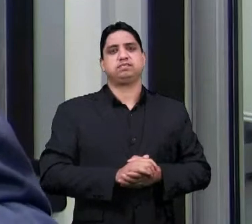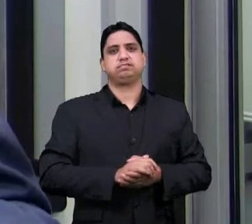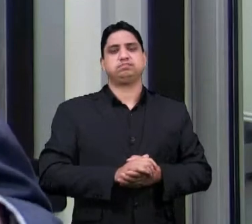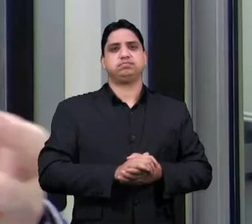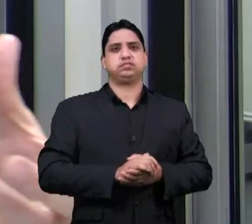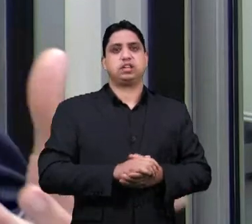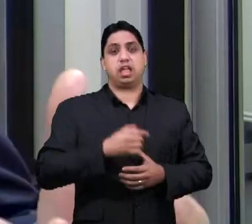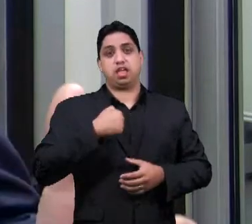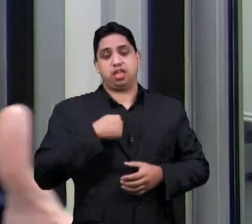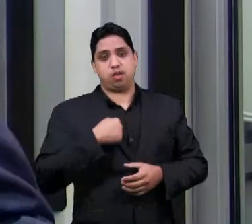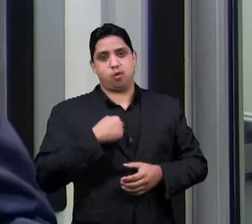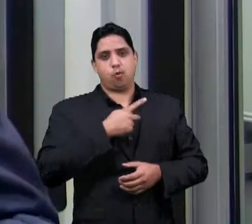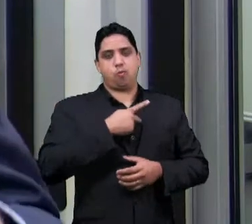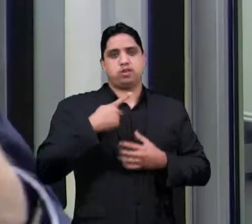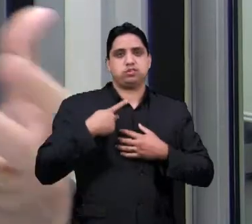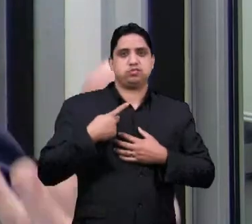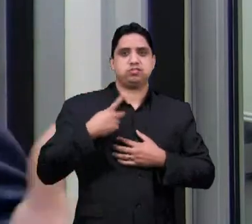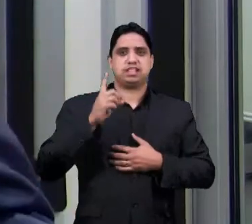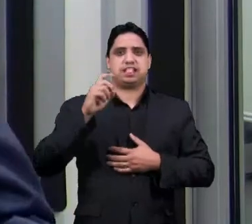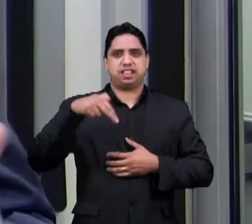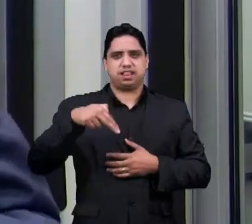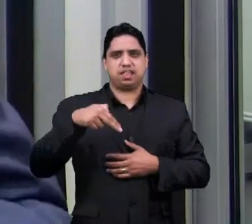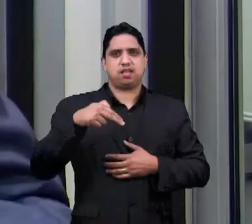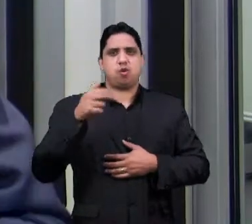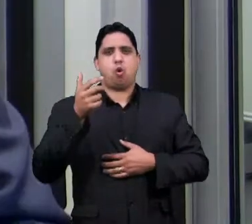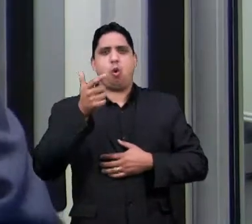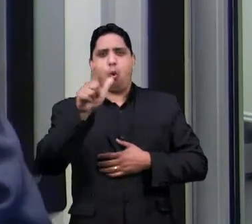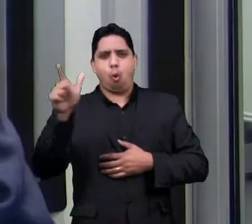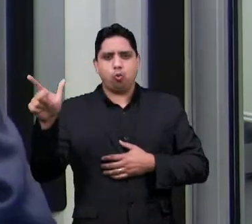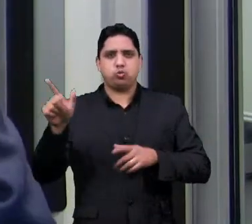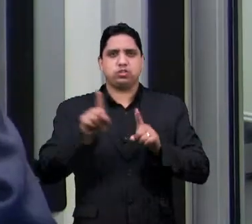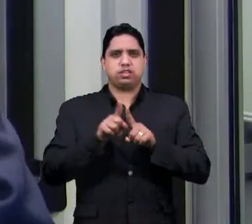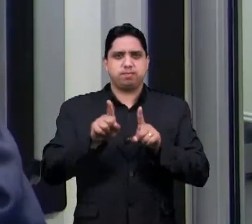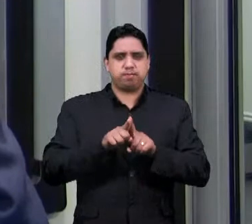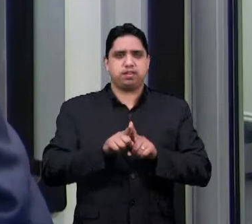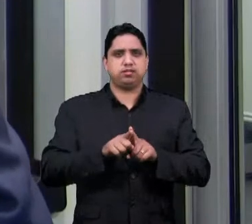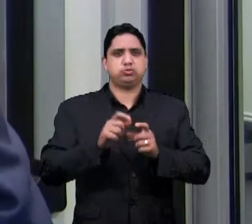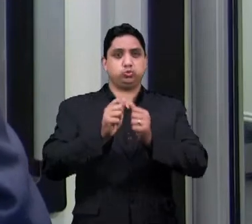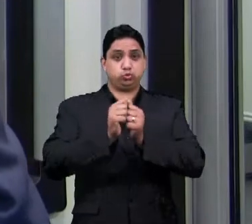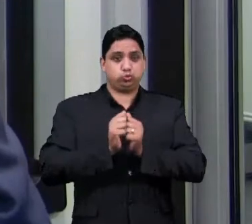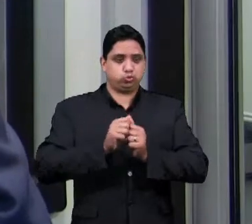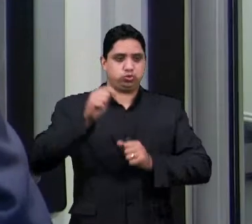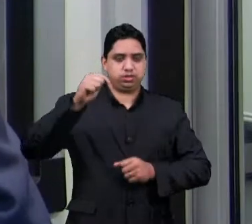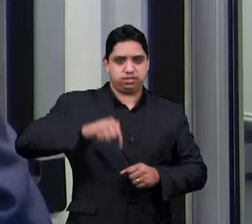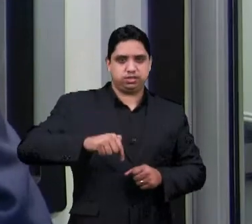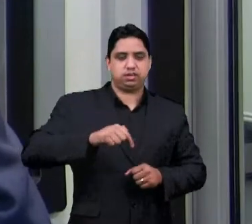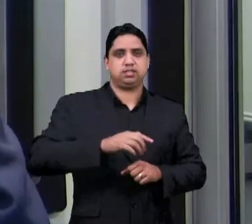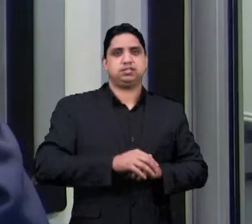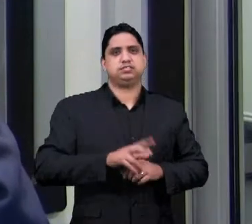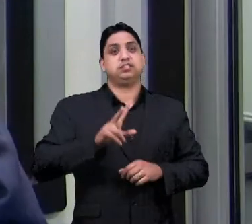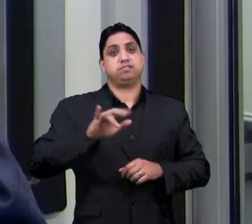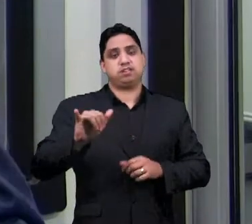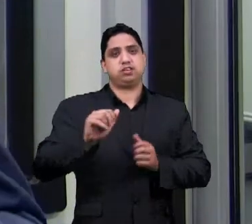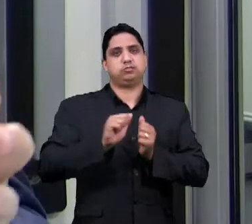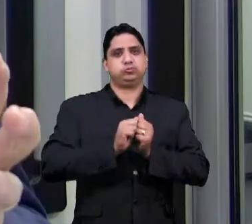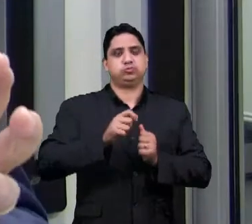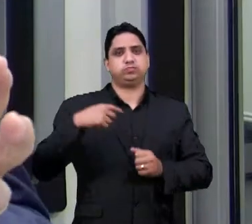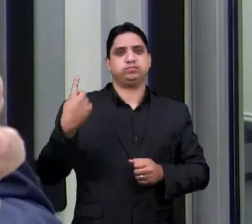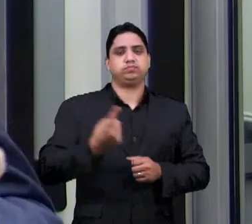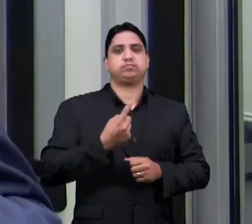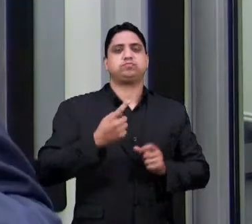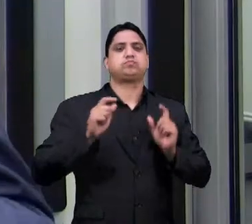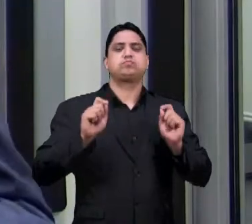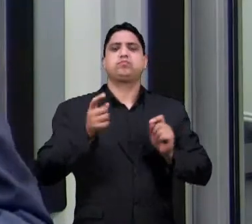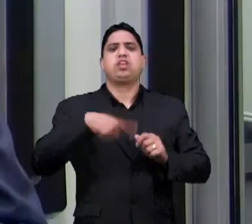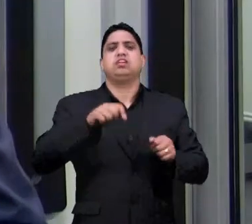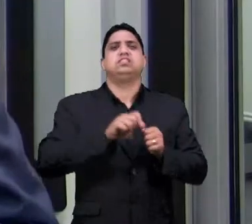tanto eu quanto o pastor Daniel e outros que ao longo do tempo estiveram e estarão conosco. O que a gente